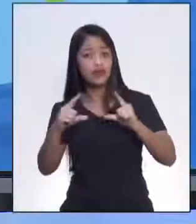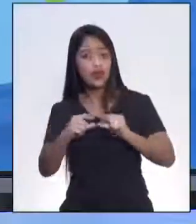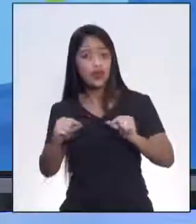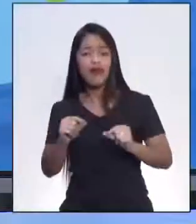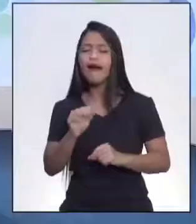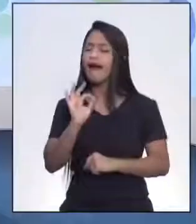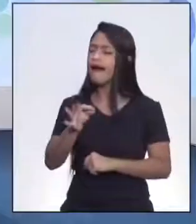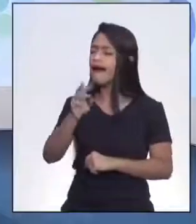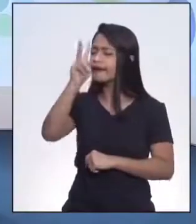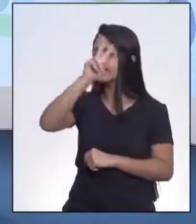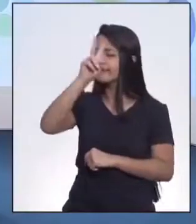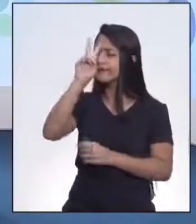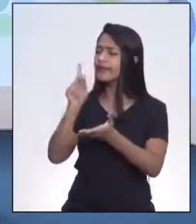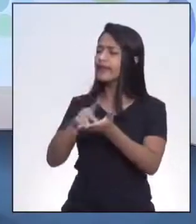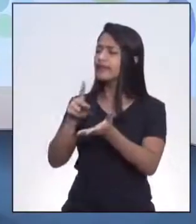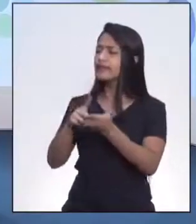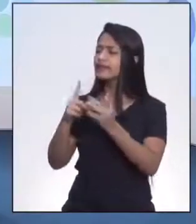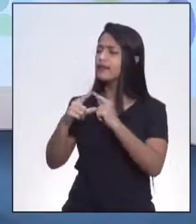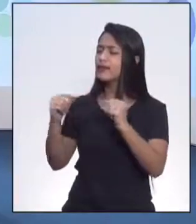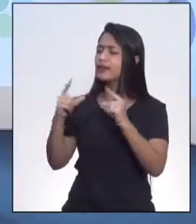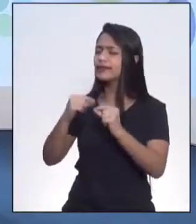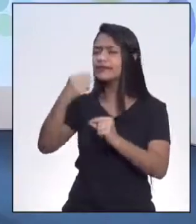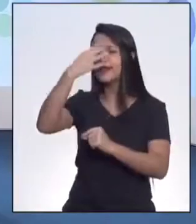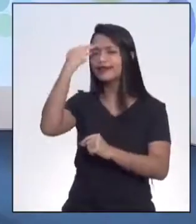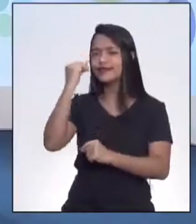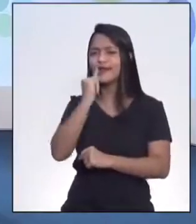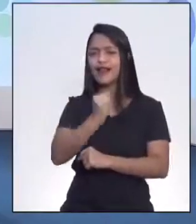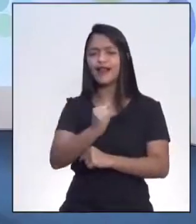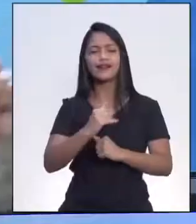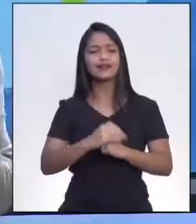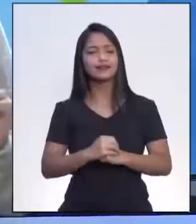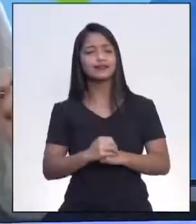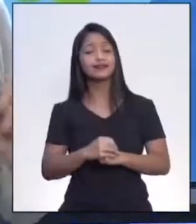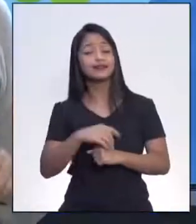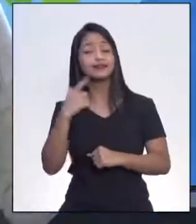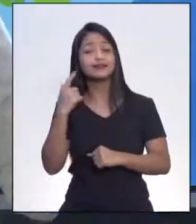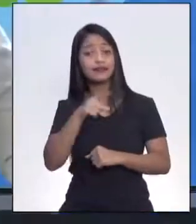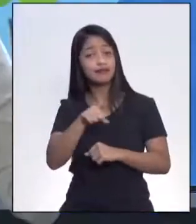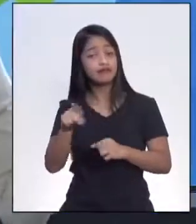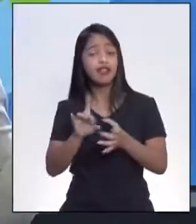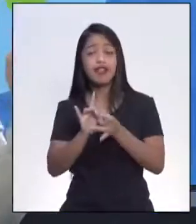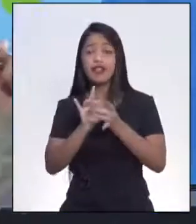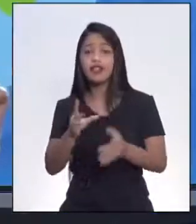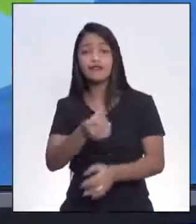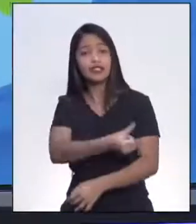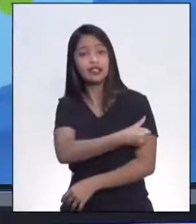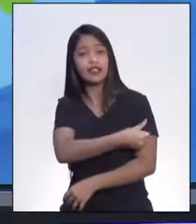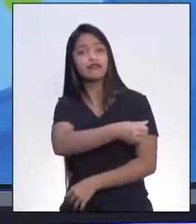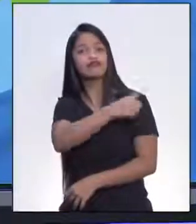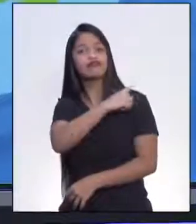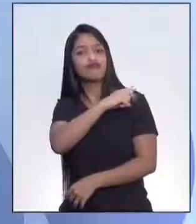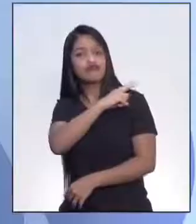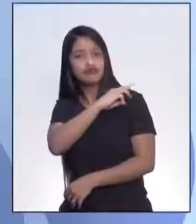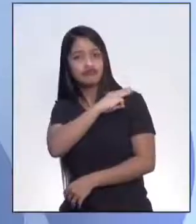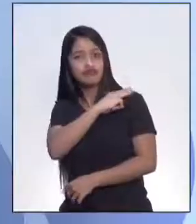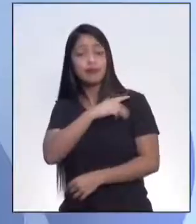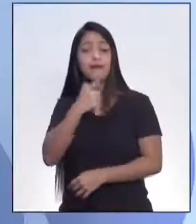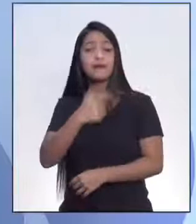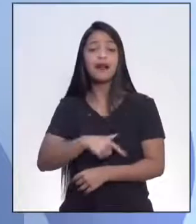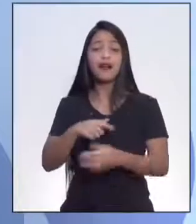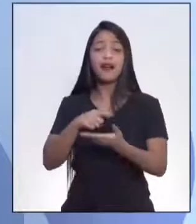falar do japonês, né? Na aula passada. E comentar uma fofoca aqui. O professor Ed estuda